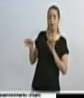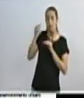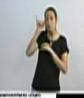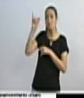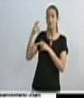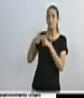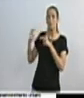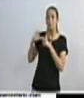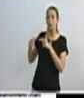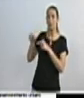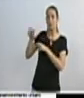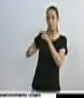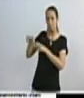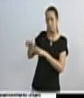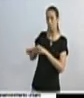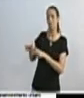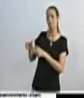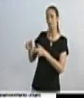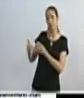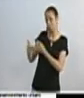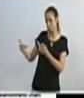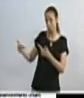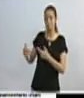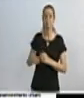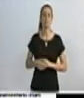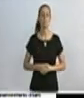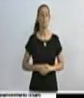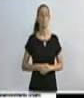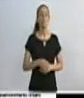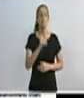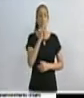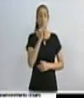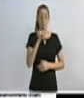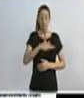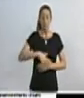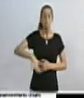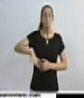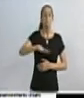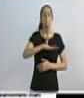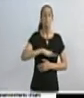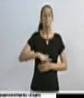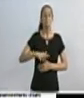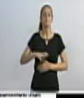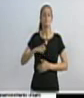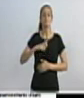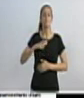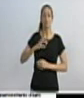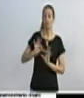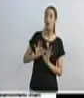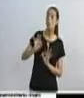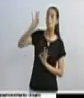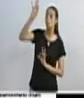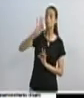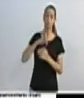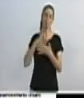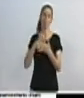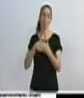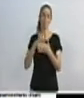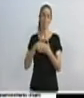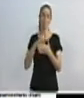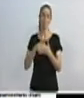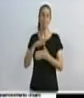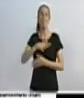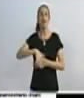quadro. Esse seria um exemplo nos zonamentos com altura mais restritiva, que seria a